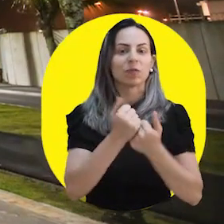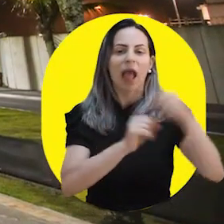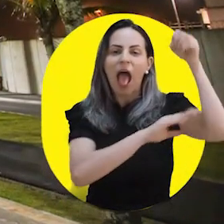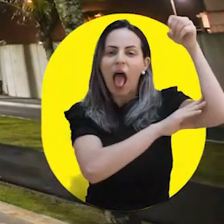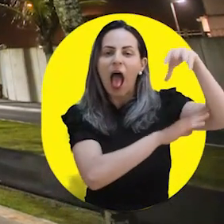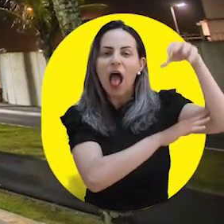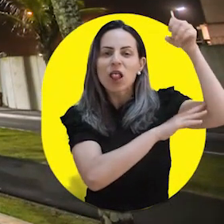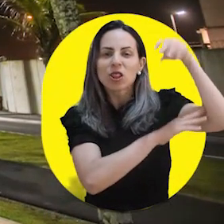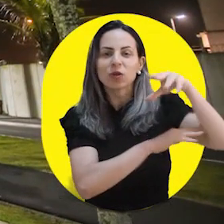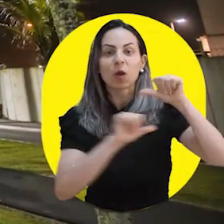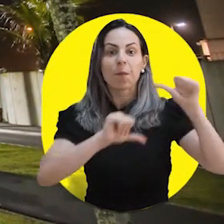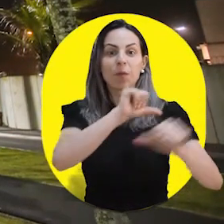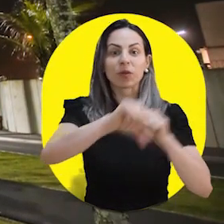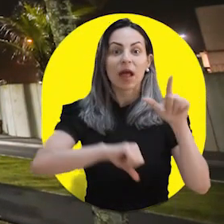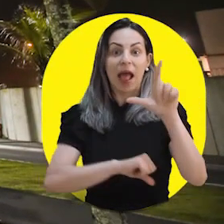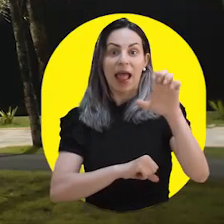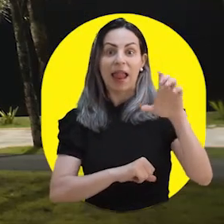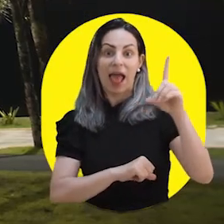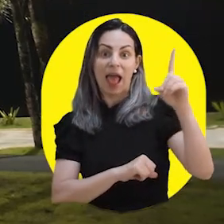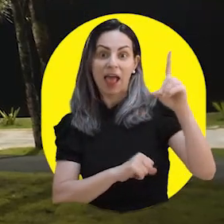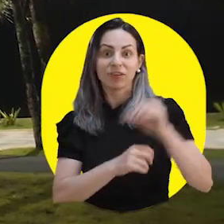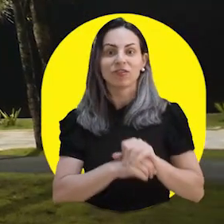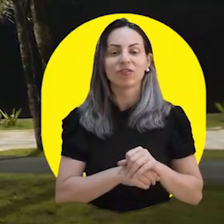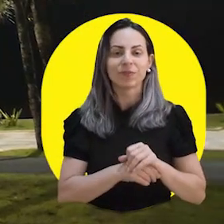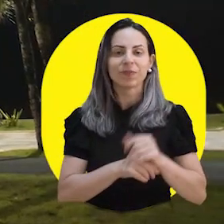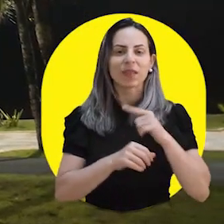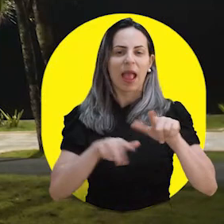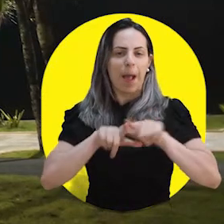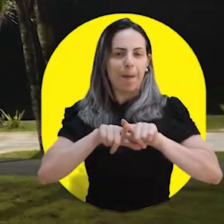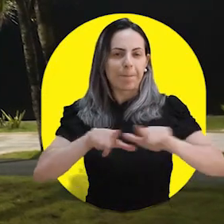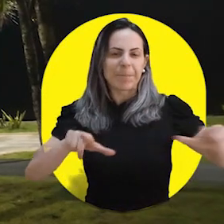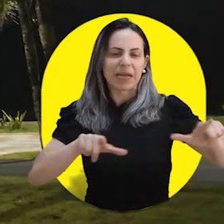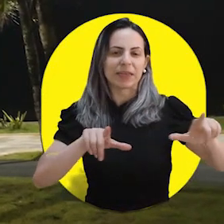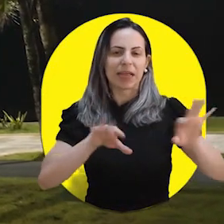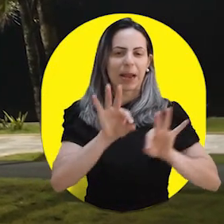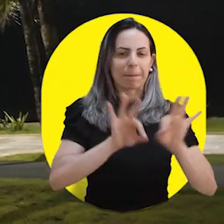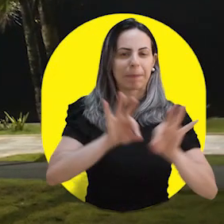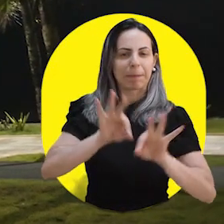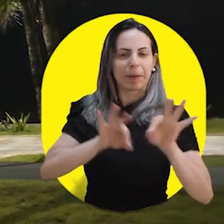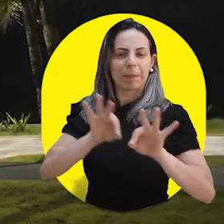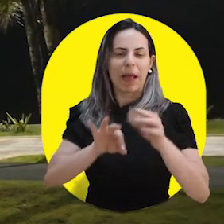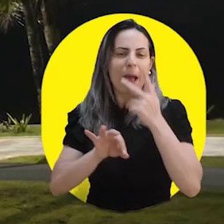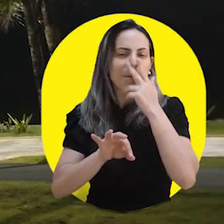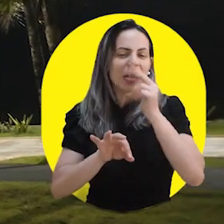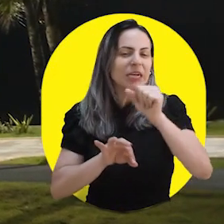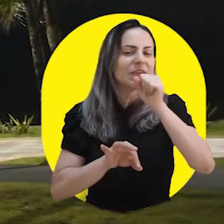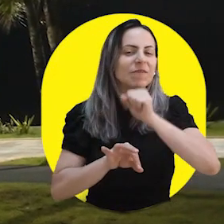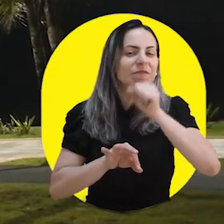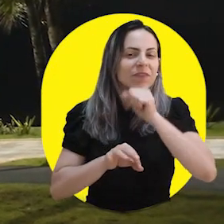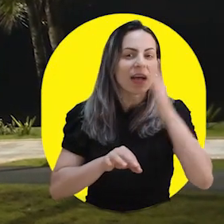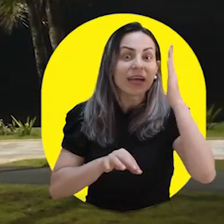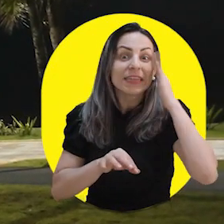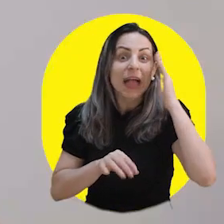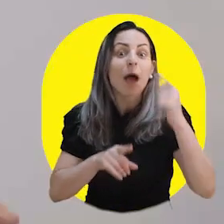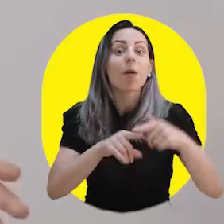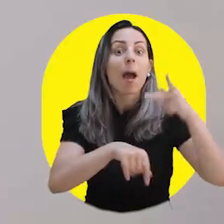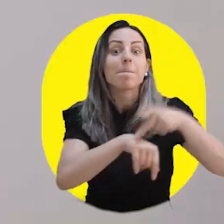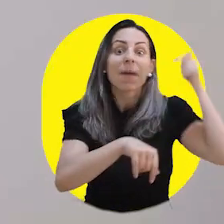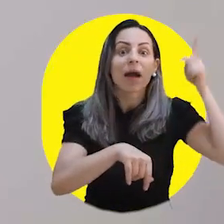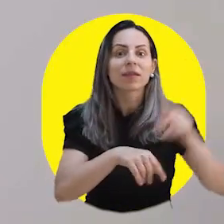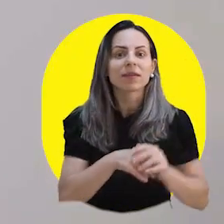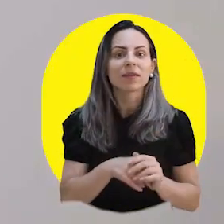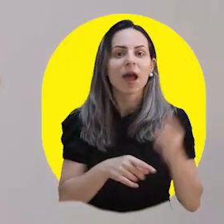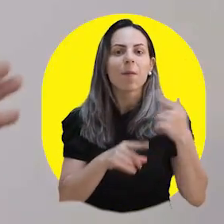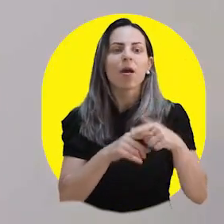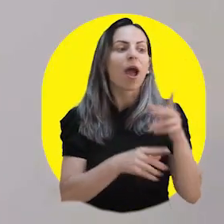lâmpada de LED, iluminação da praia, trocando o piso, que era piso estampado, ele envelhece, né? Sabe por que foi colocado com